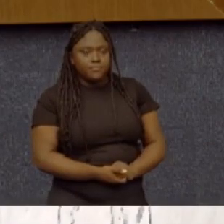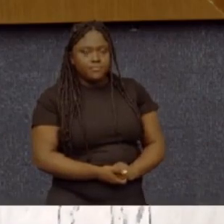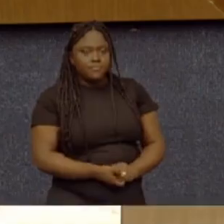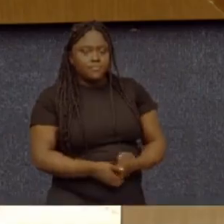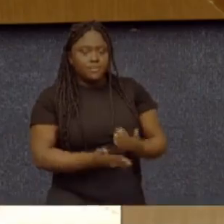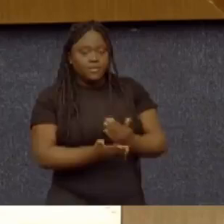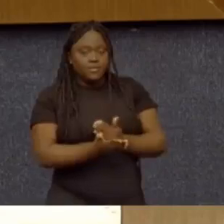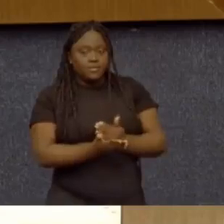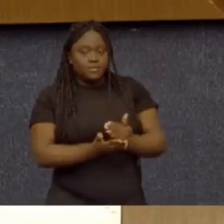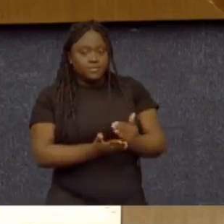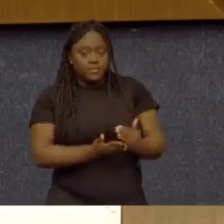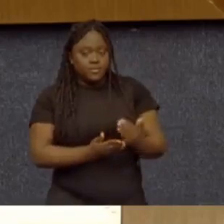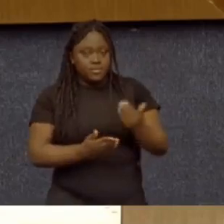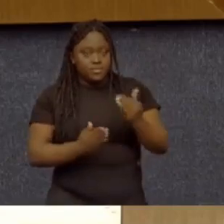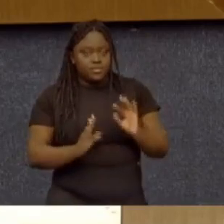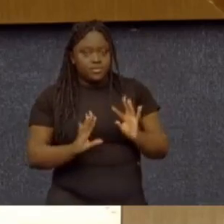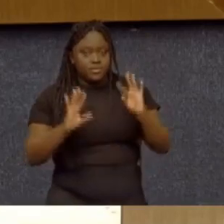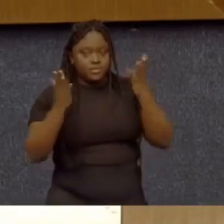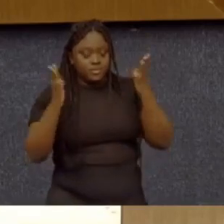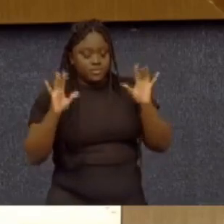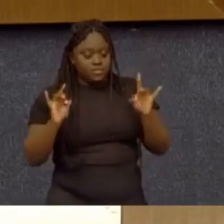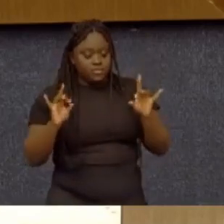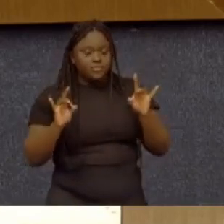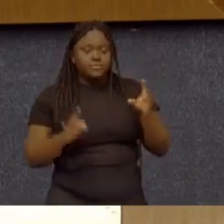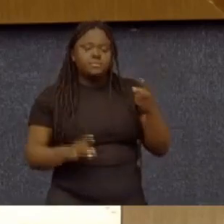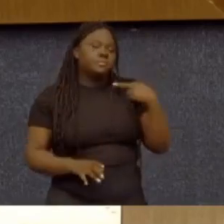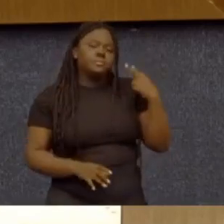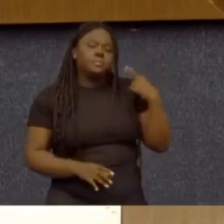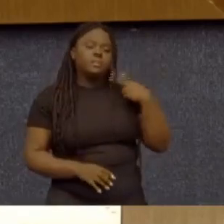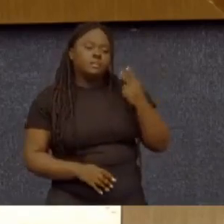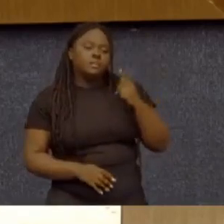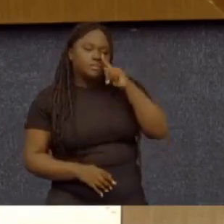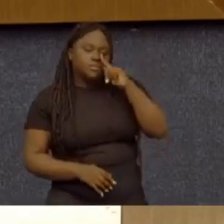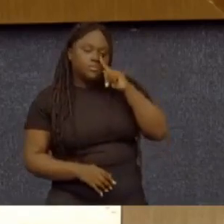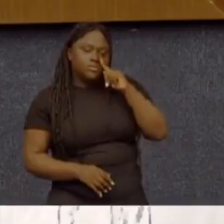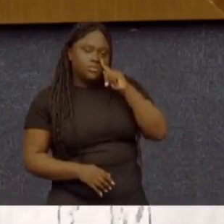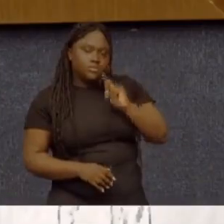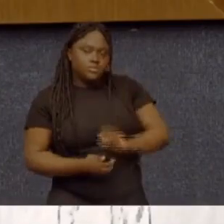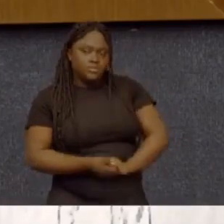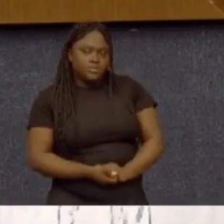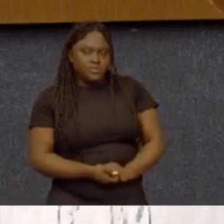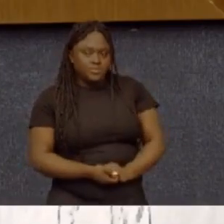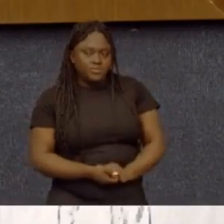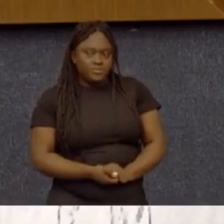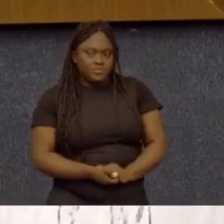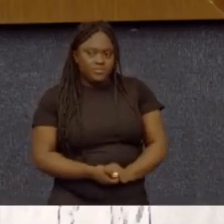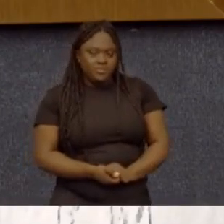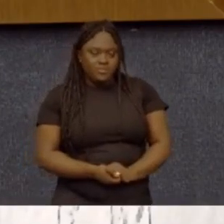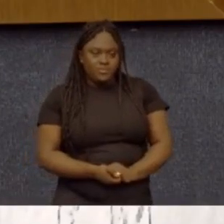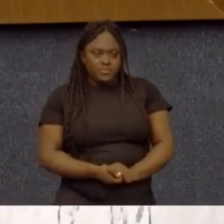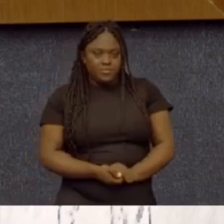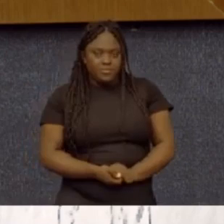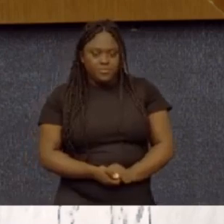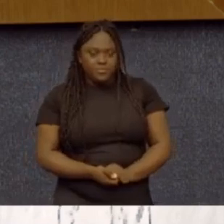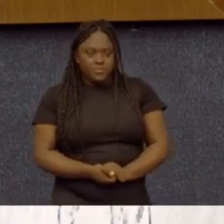Para dar início a esta solenidade, o vereador Gilson Guimarães.